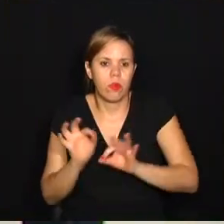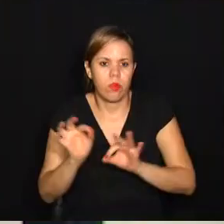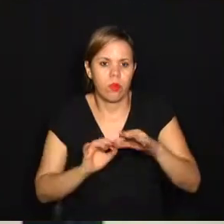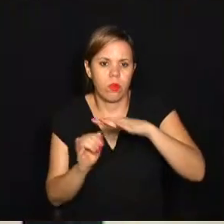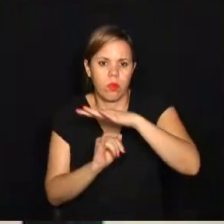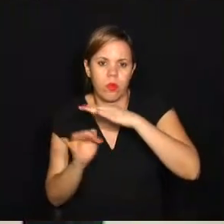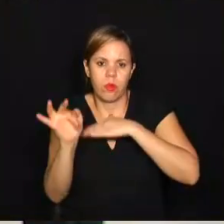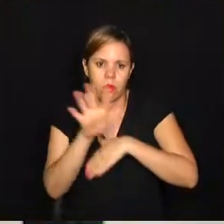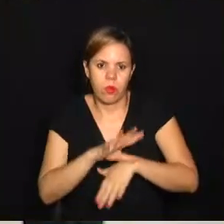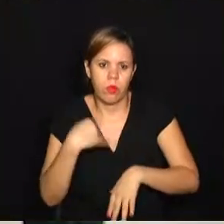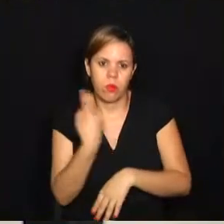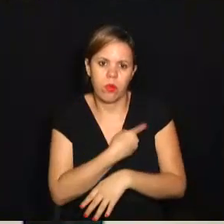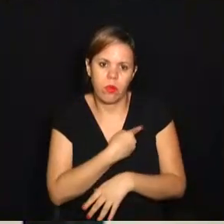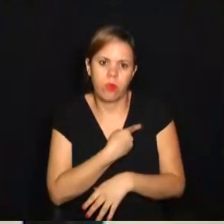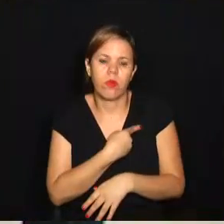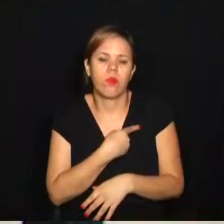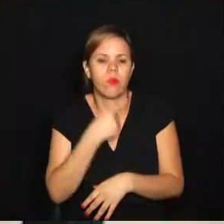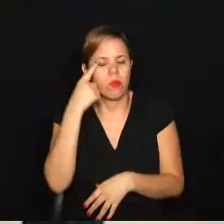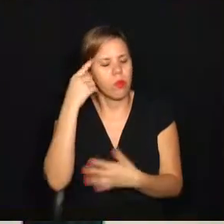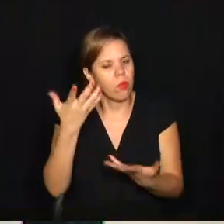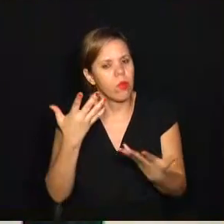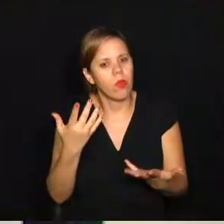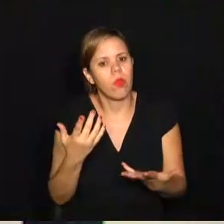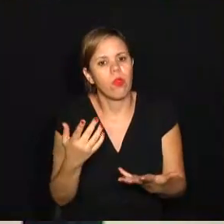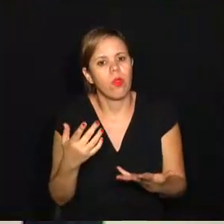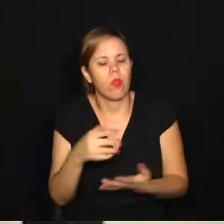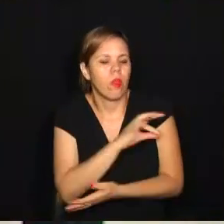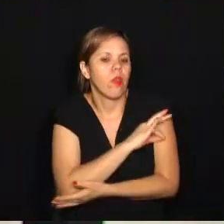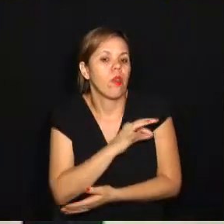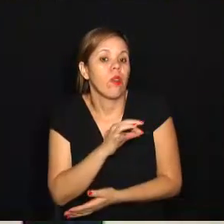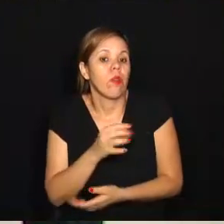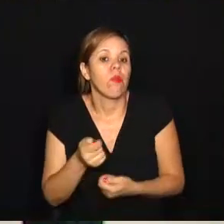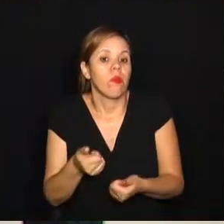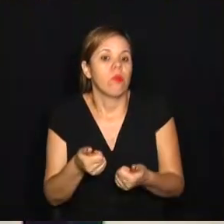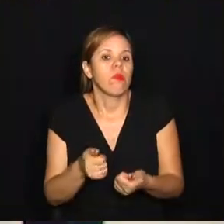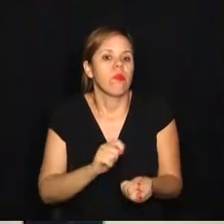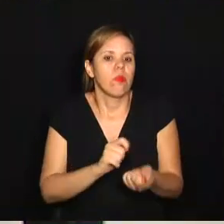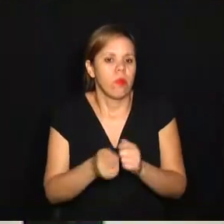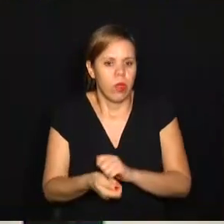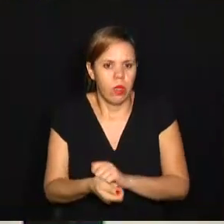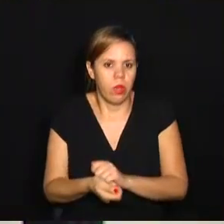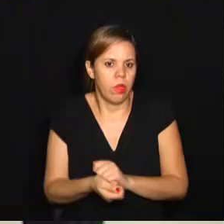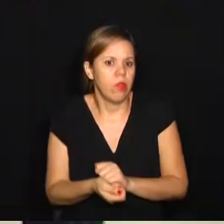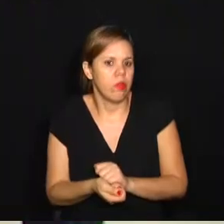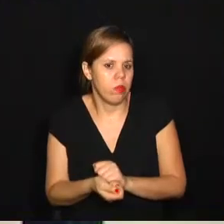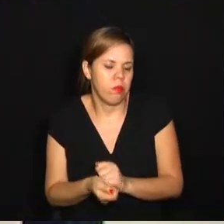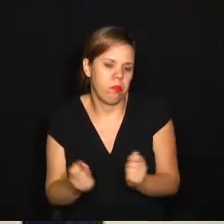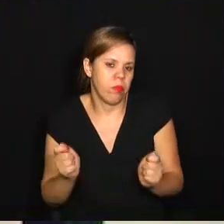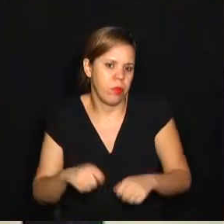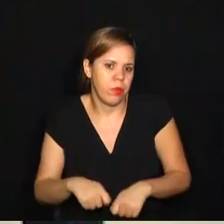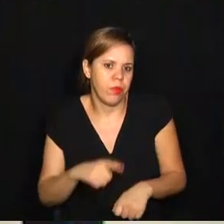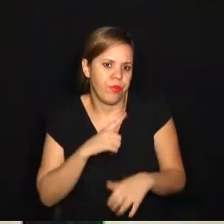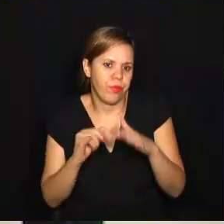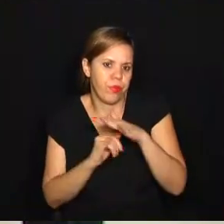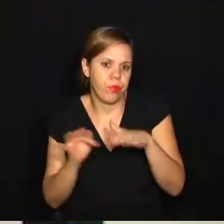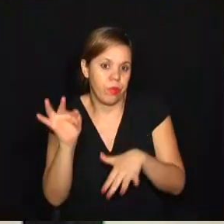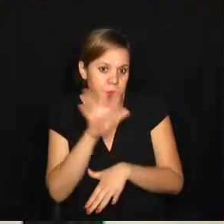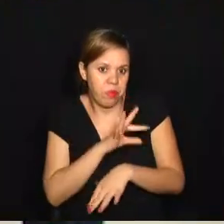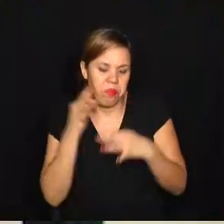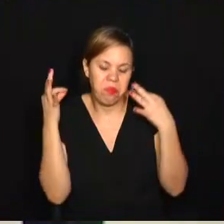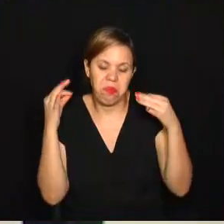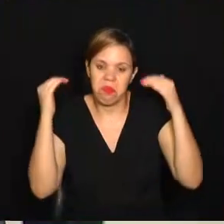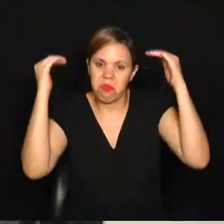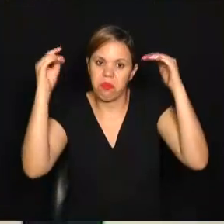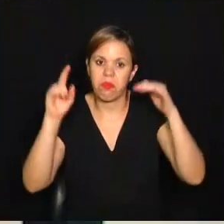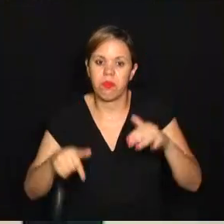Instituto Federal, nós vamos pleitear a INDEC e ao Poder Público para que sirva adequadamente, porque não é possível você ter uma instituição educacional tão